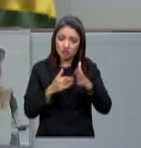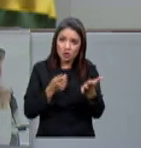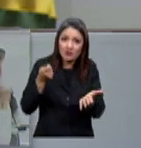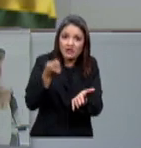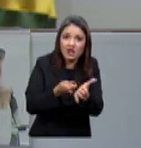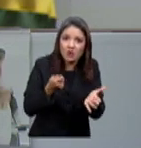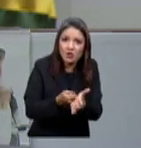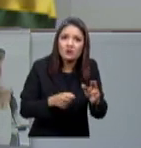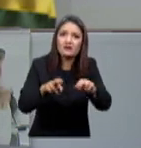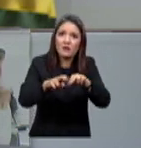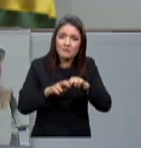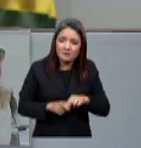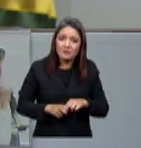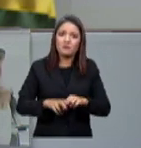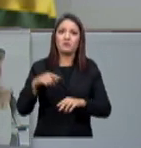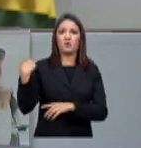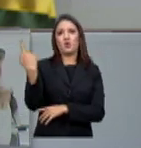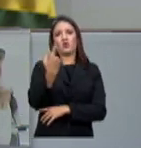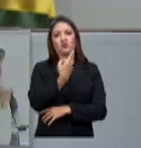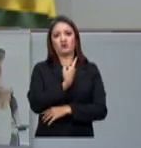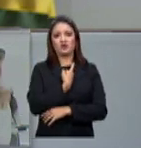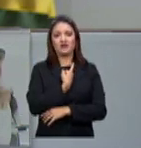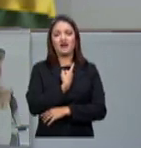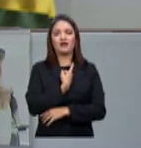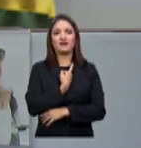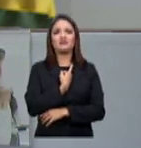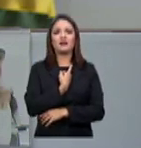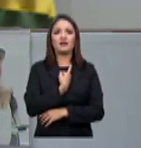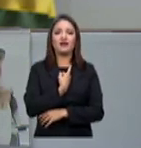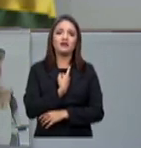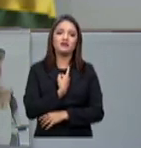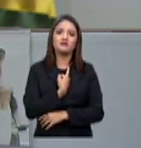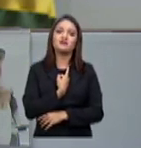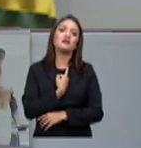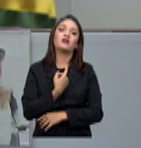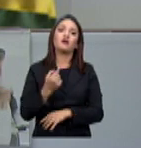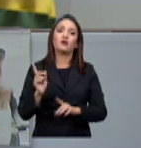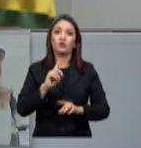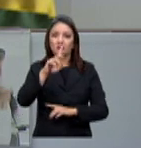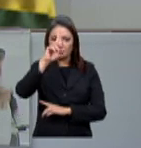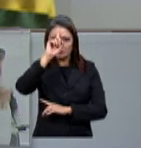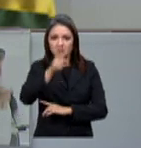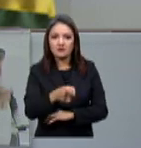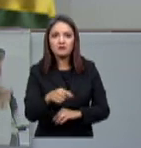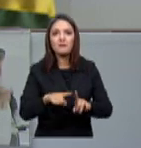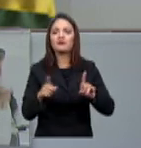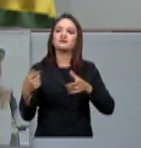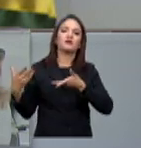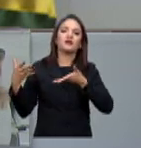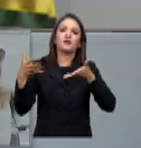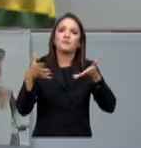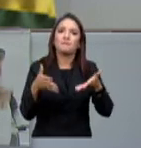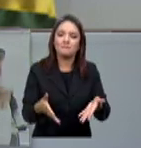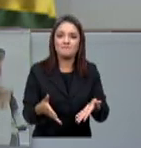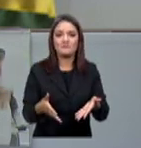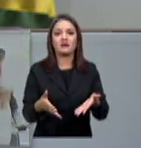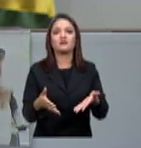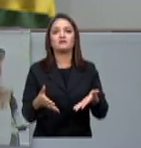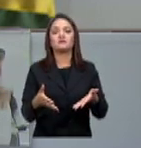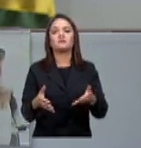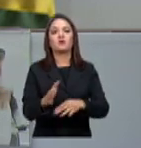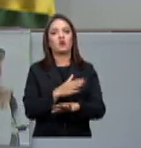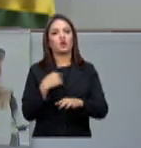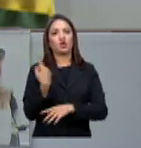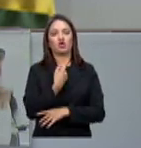eu não te levo a minha voz Eu quero que nós mulheres possamos cada uma participar e falar do que do que queremos